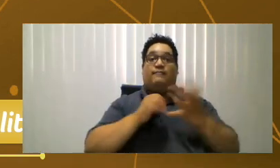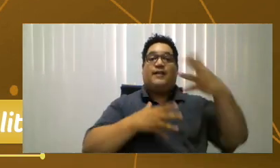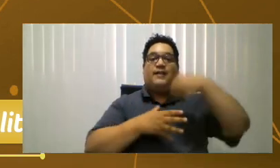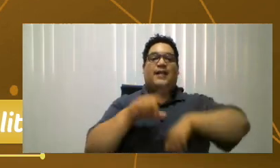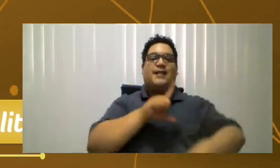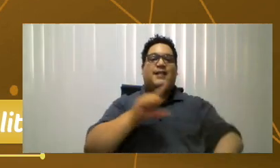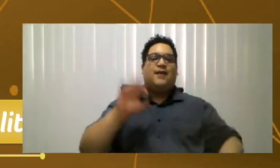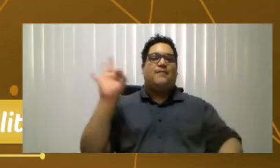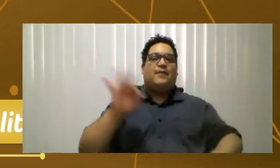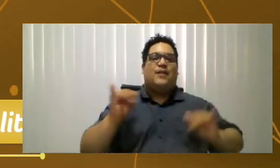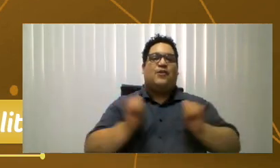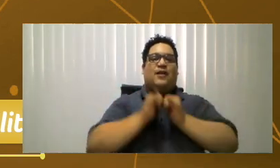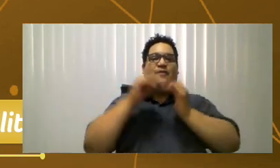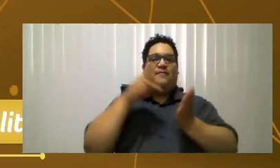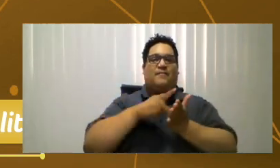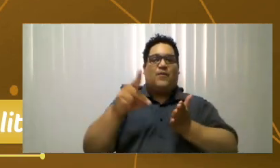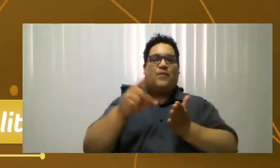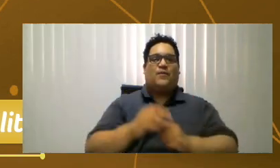100% Chess.